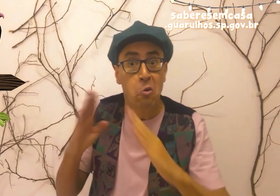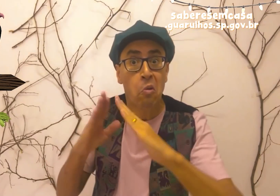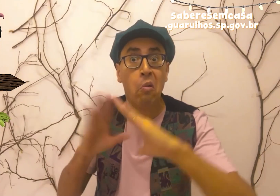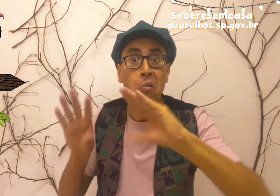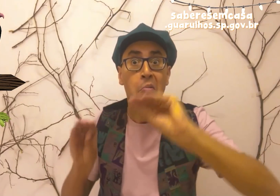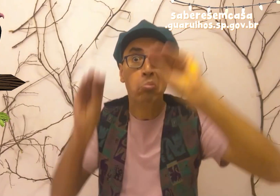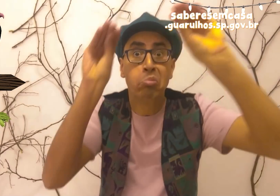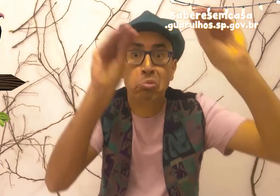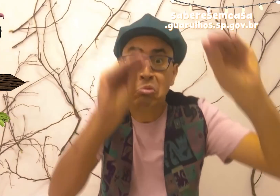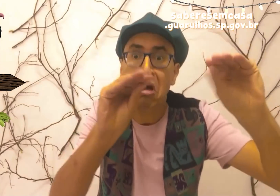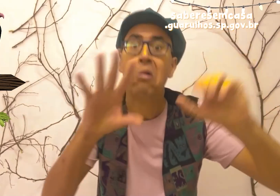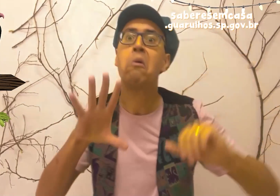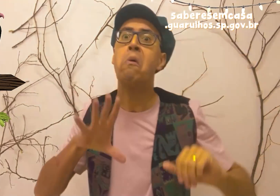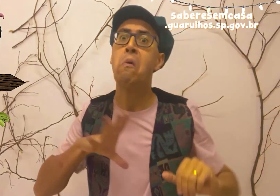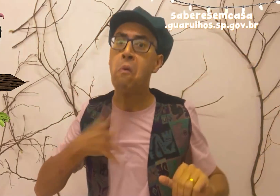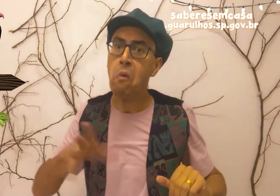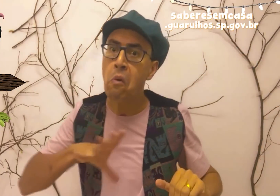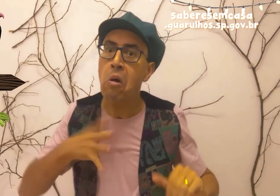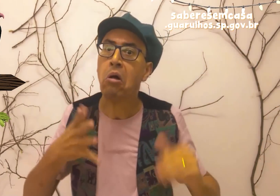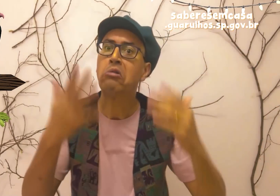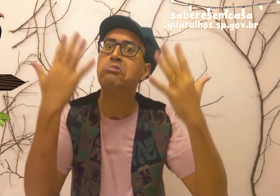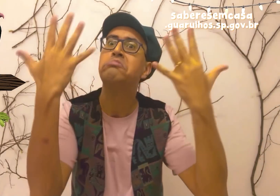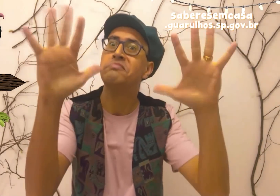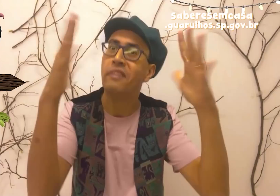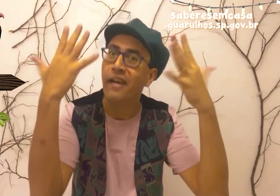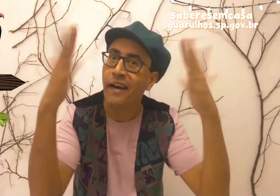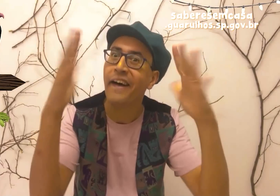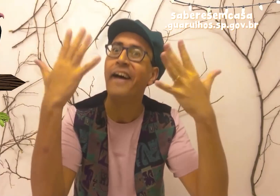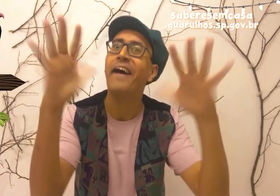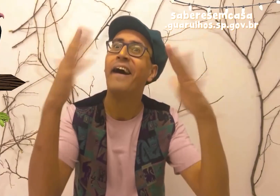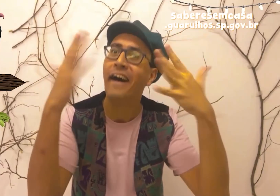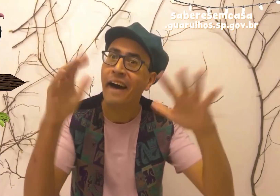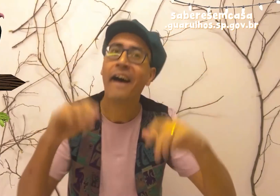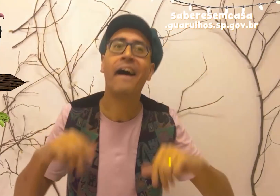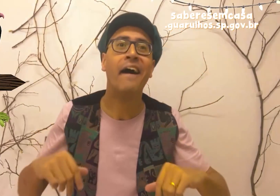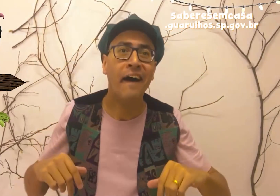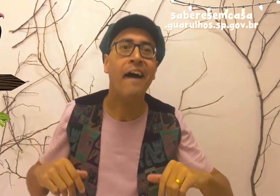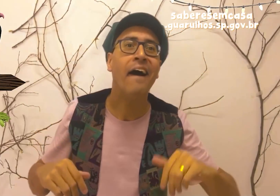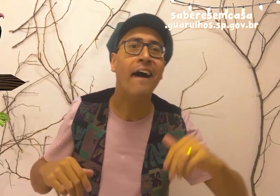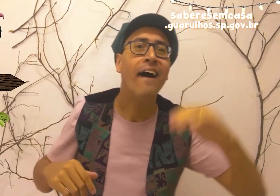Os dois terem se mudado foi uma façanha.